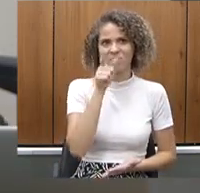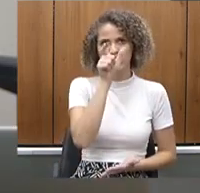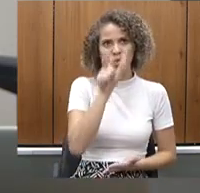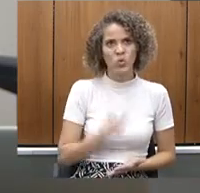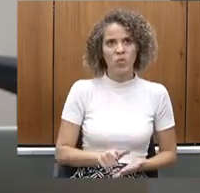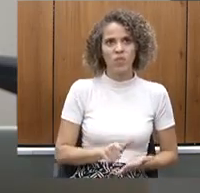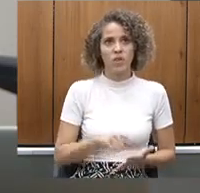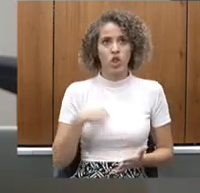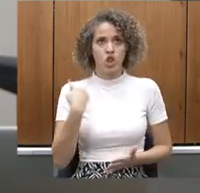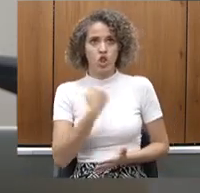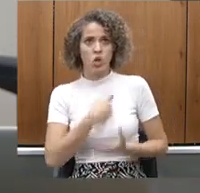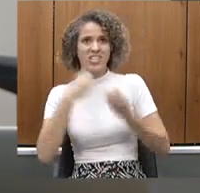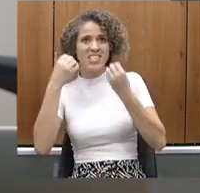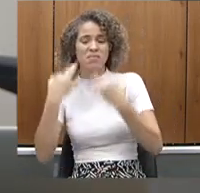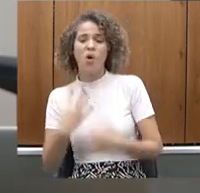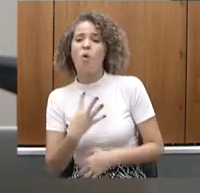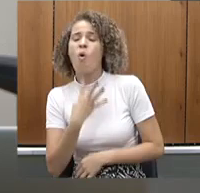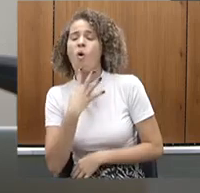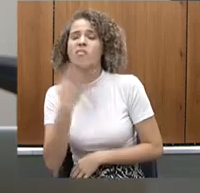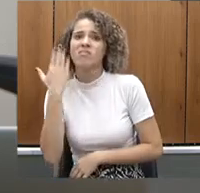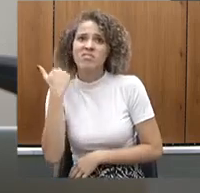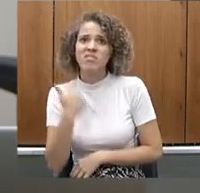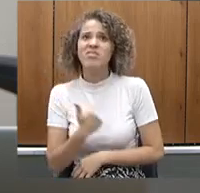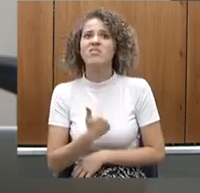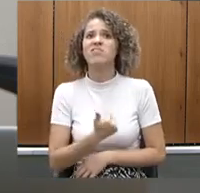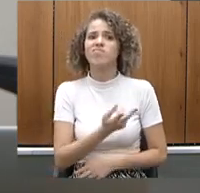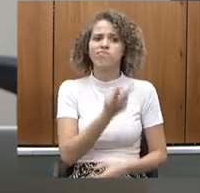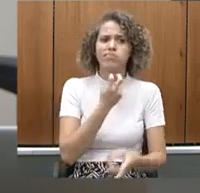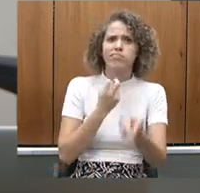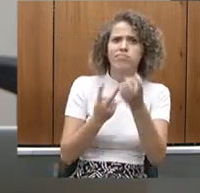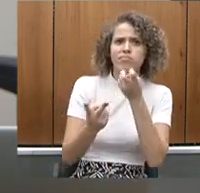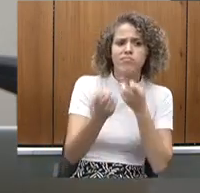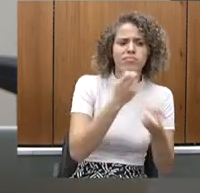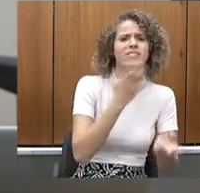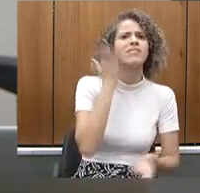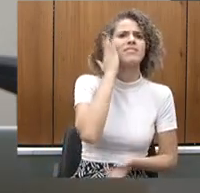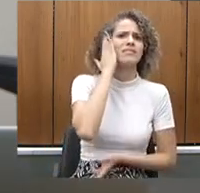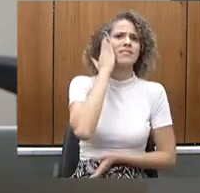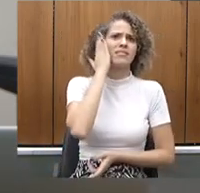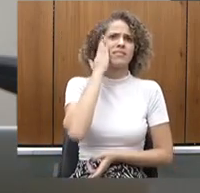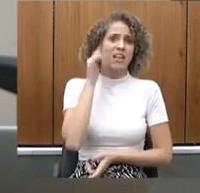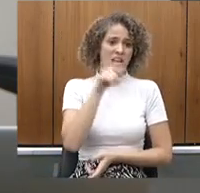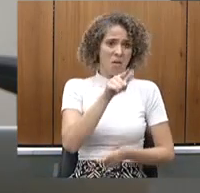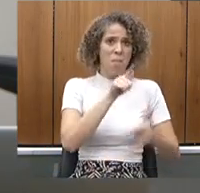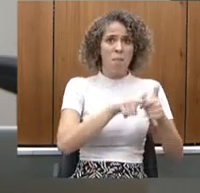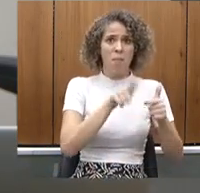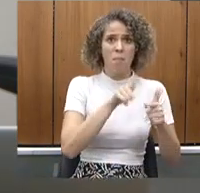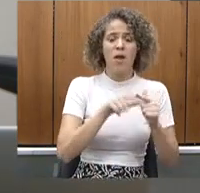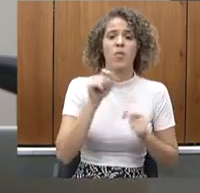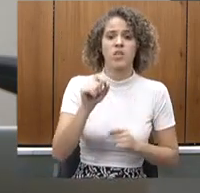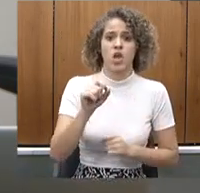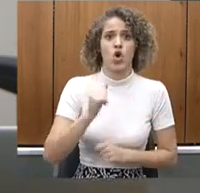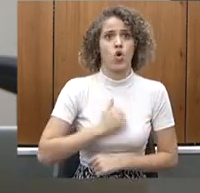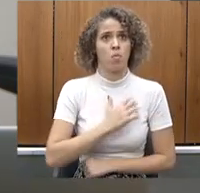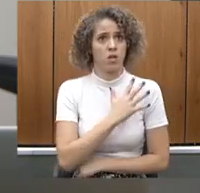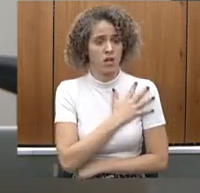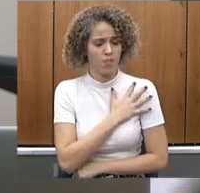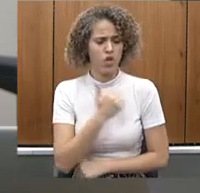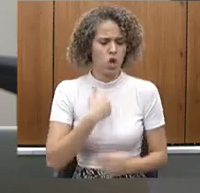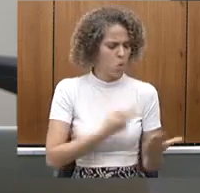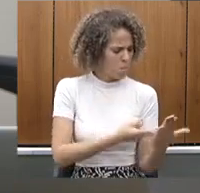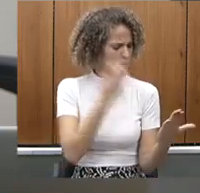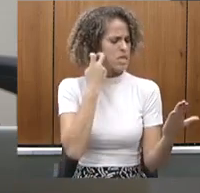a gente fala aqui porque a gente conhece porque a gente vai à ponta da linha e esse problema Comandante eu analisei aqui